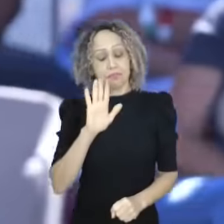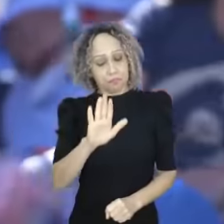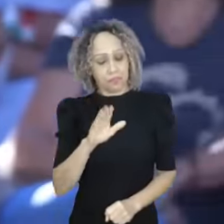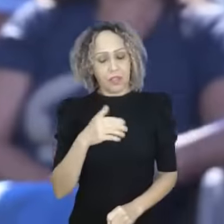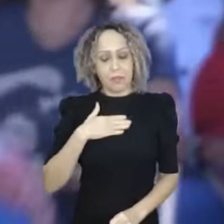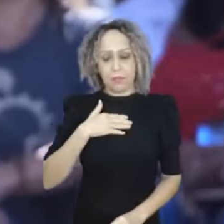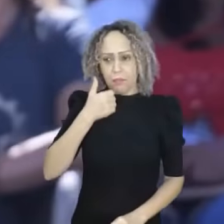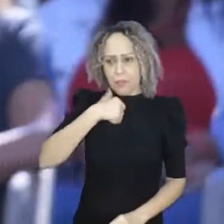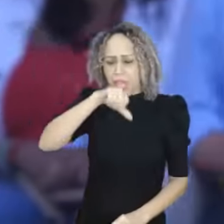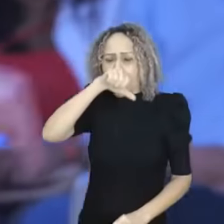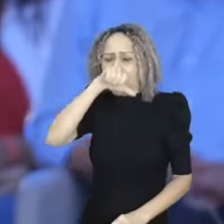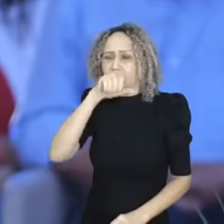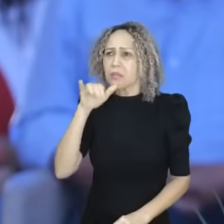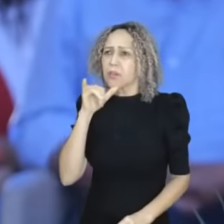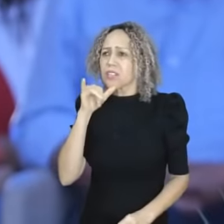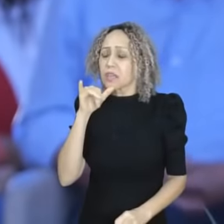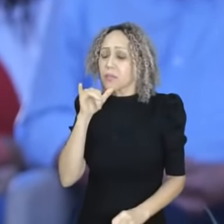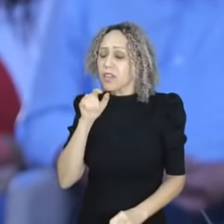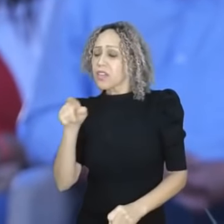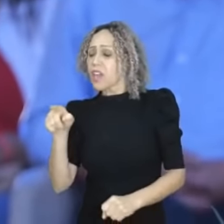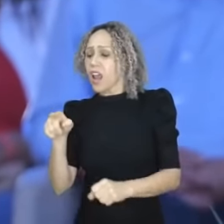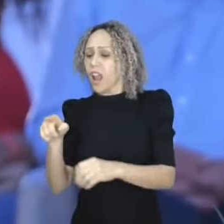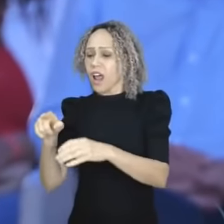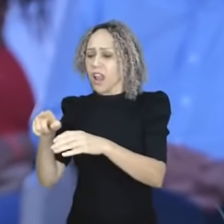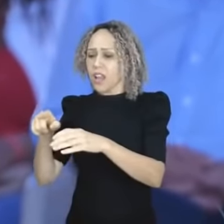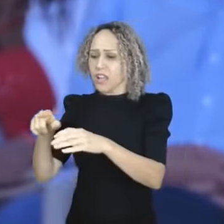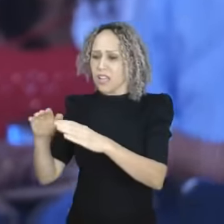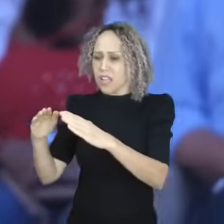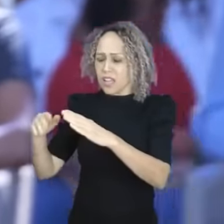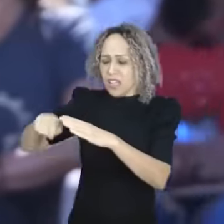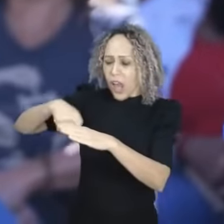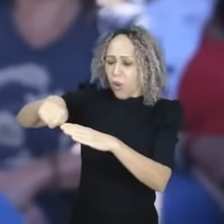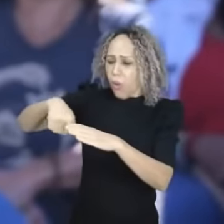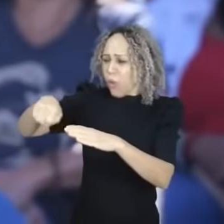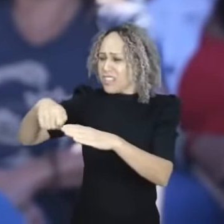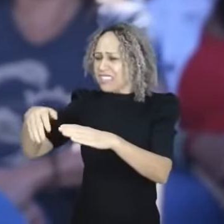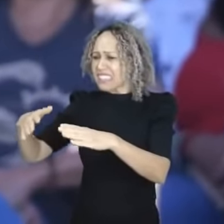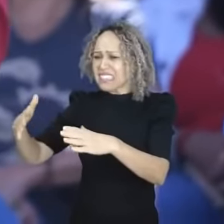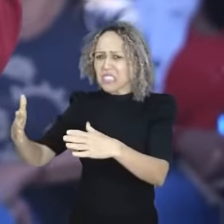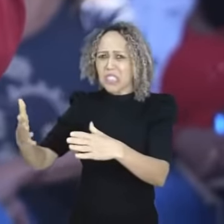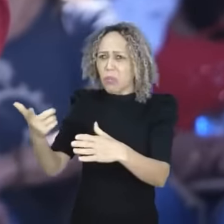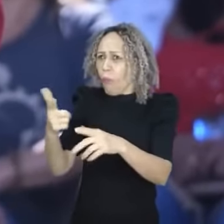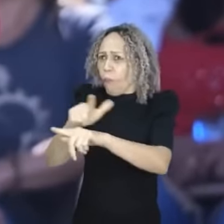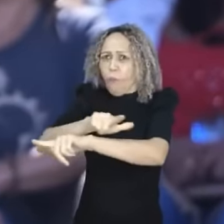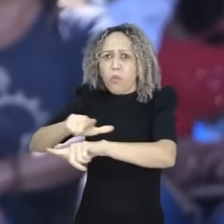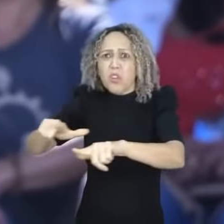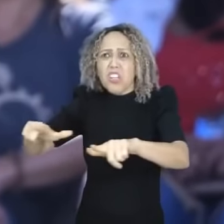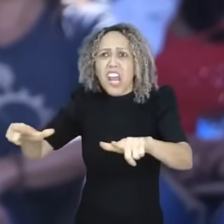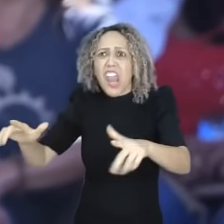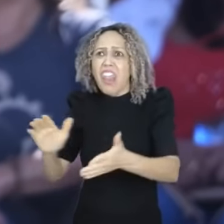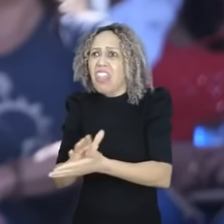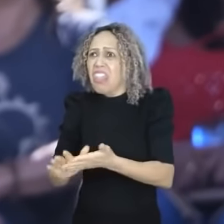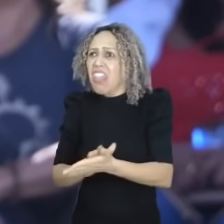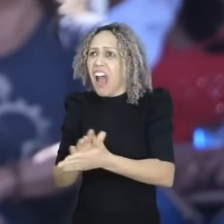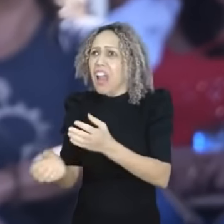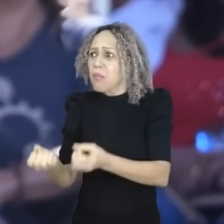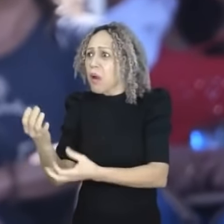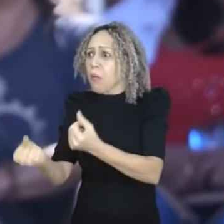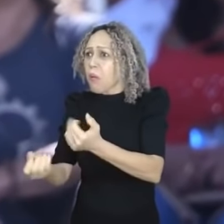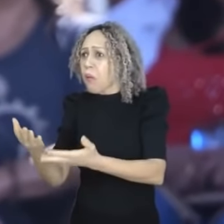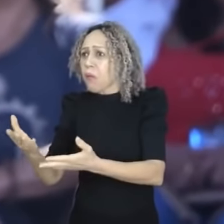para colocar no fogo para 8 filhos. Eu nunca vi a minha mãe lamentar. Minha mãe falava, amanhã vai ter.